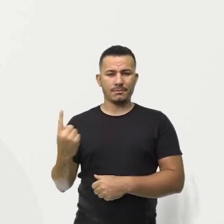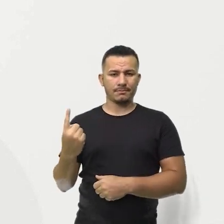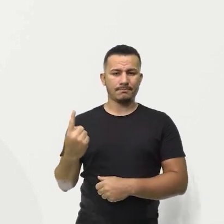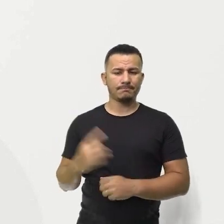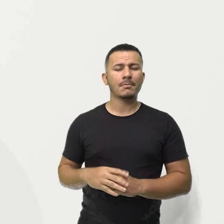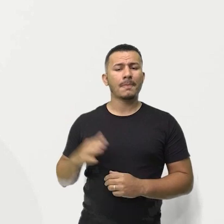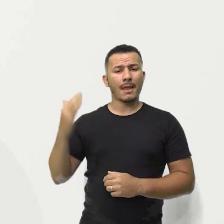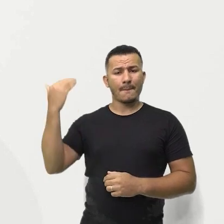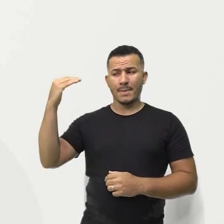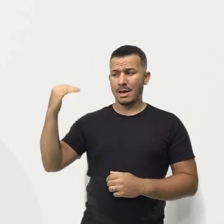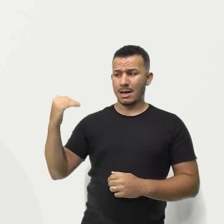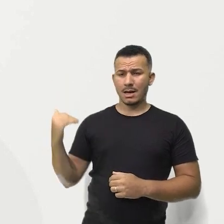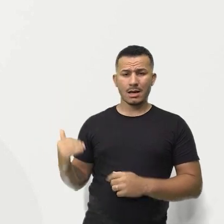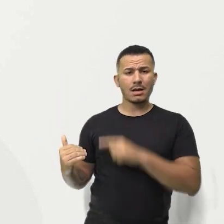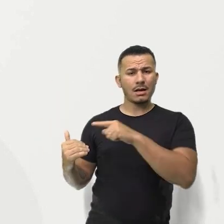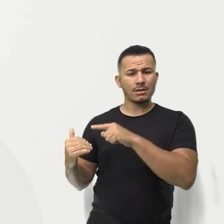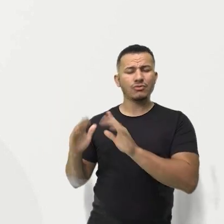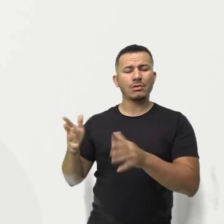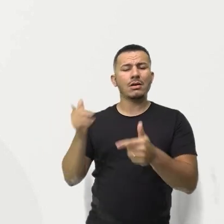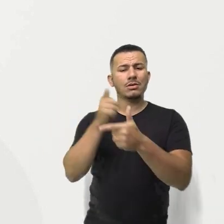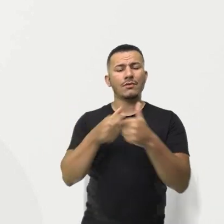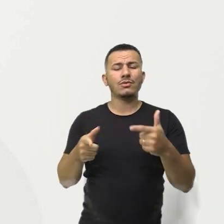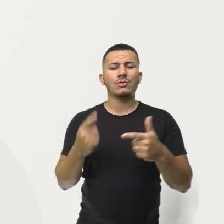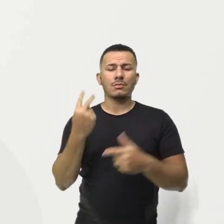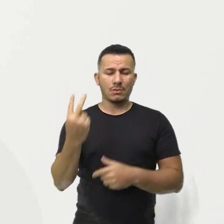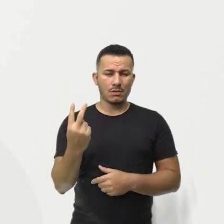por 2,